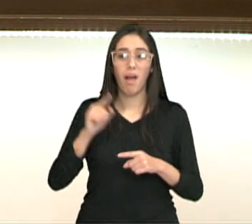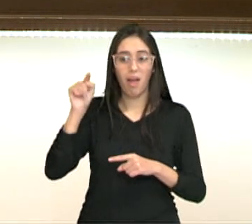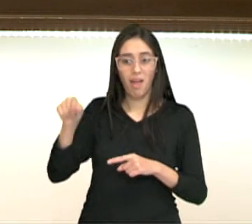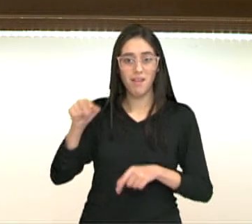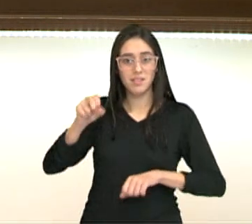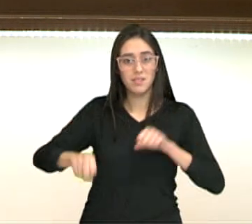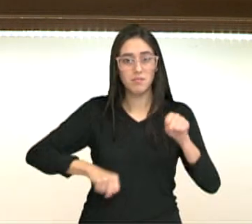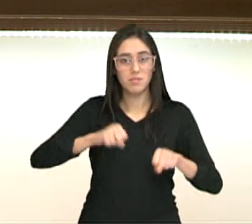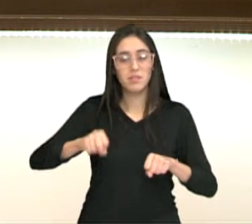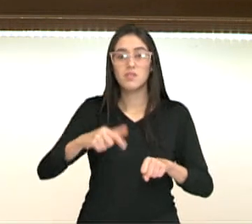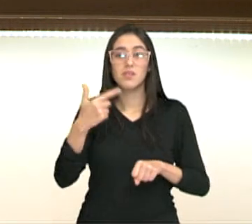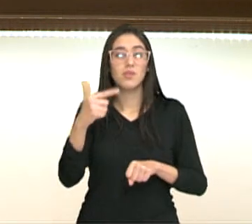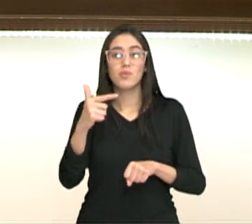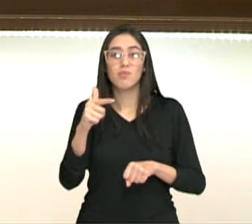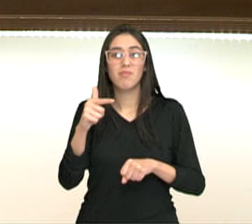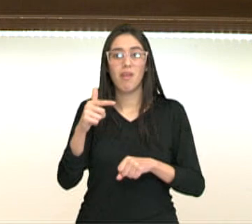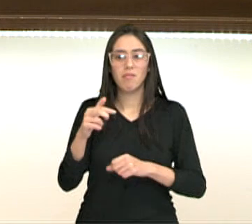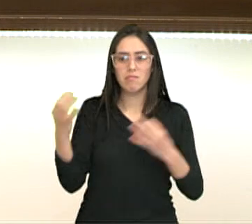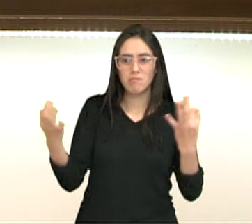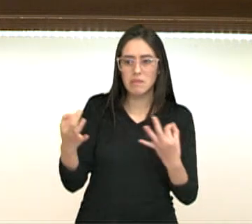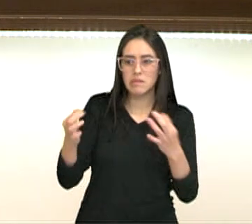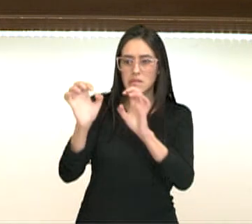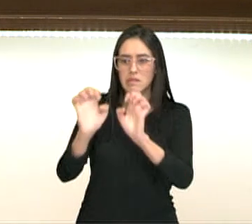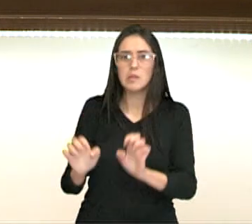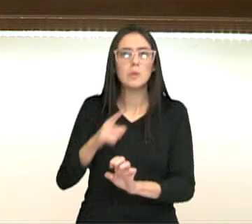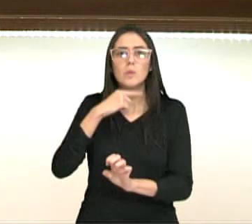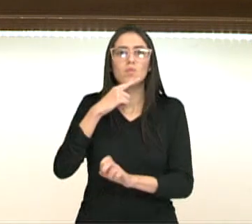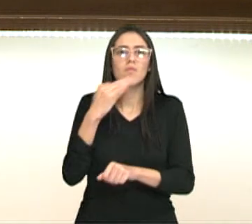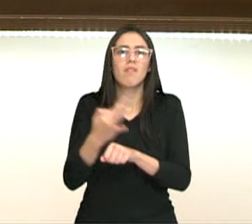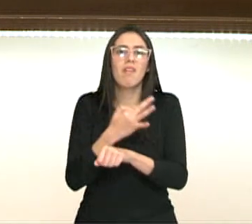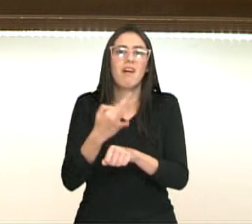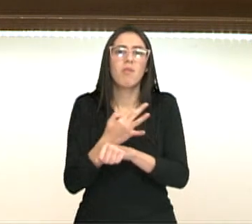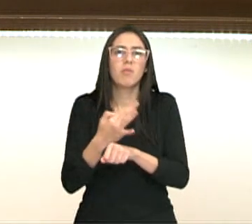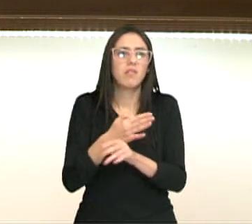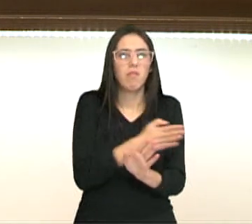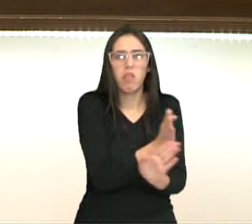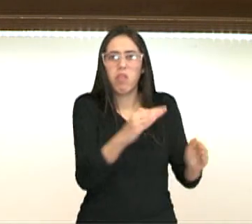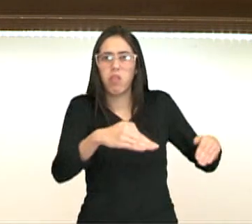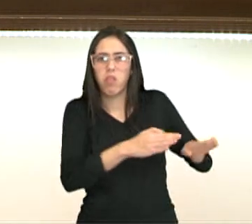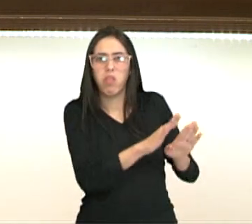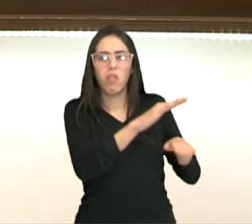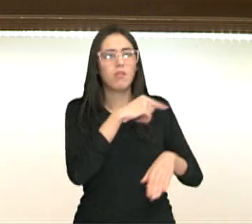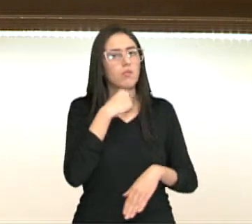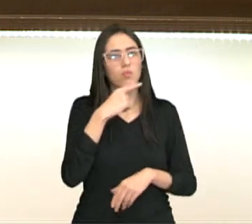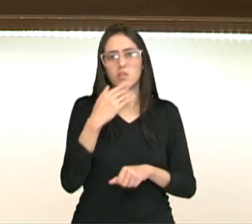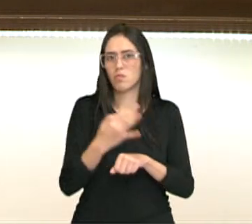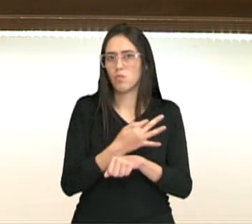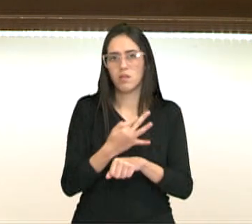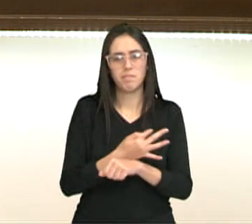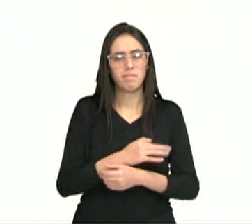ter a estrutura necessária para aguentar os impactos desses diferentes terrenos.